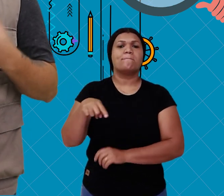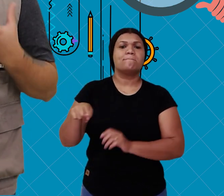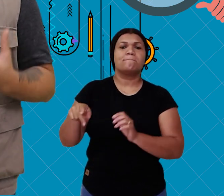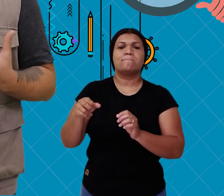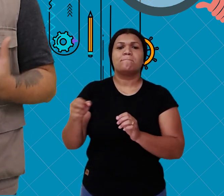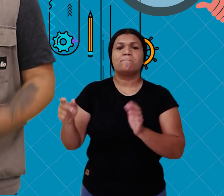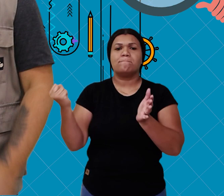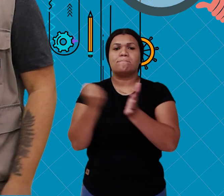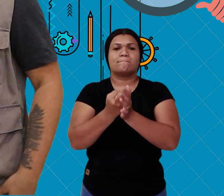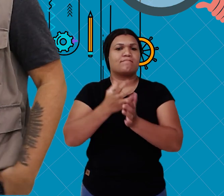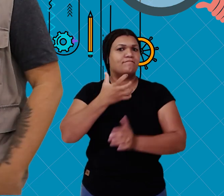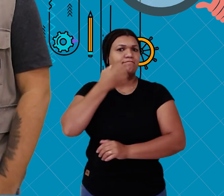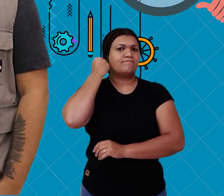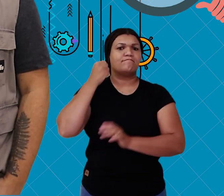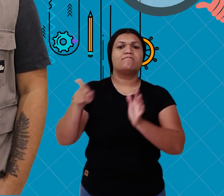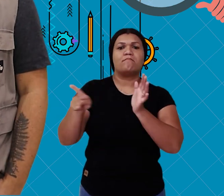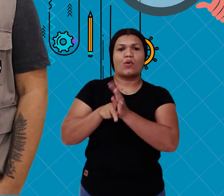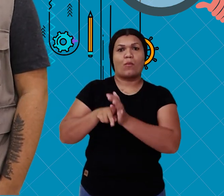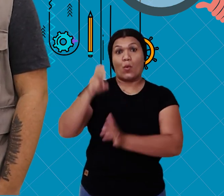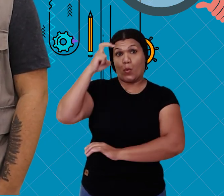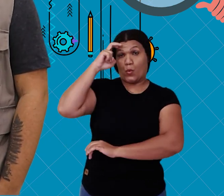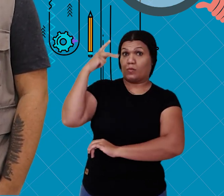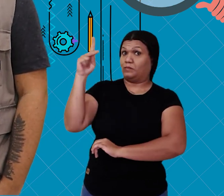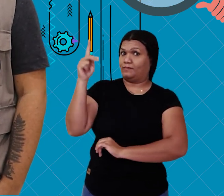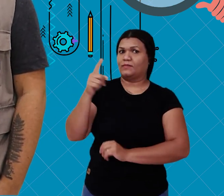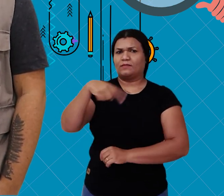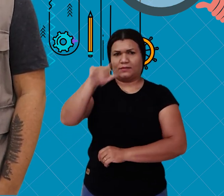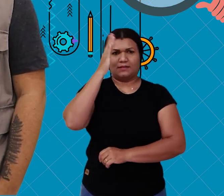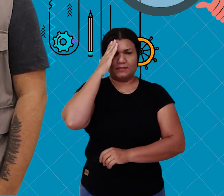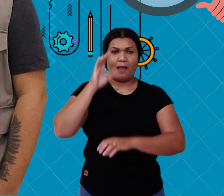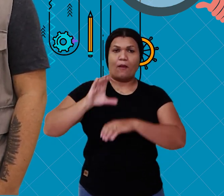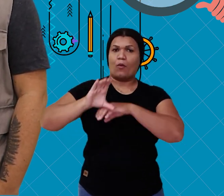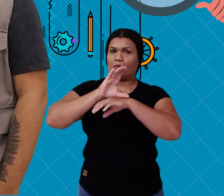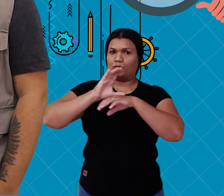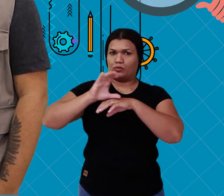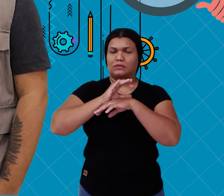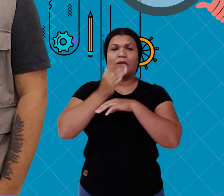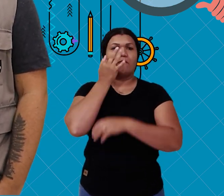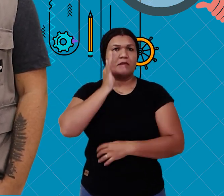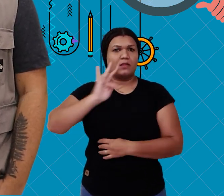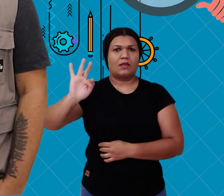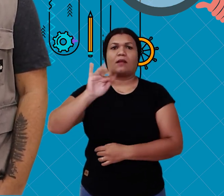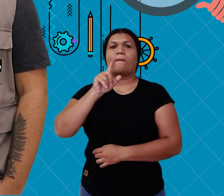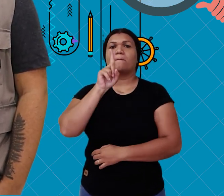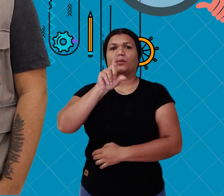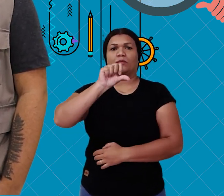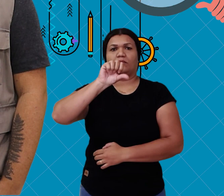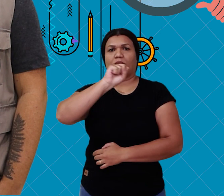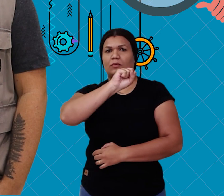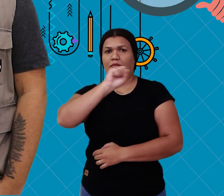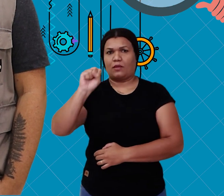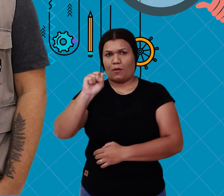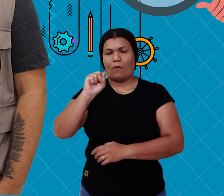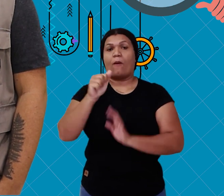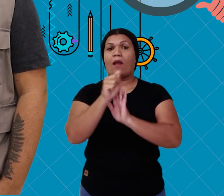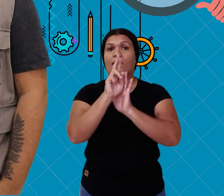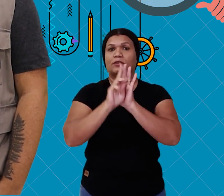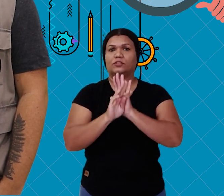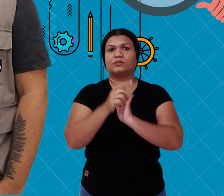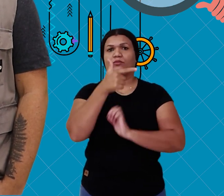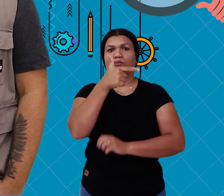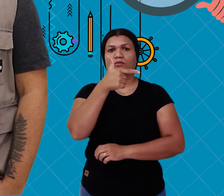bem imaterial. E vocês sabiam que a Constituição Federal de 1988, no